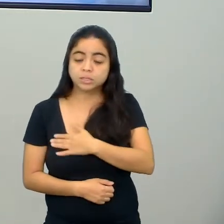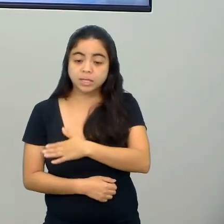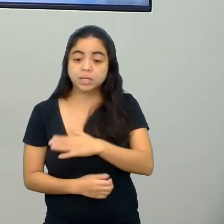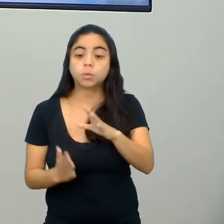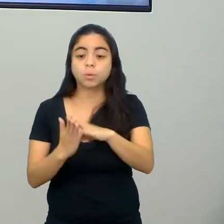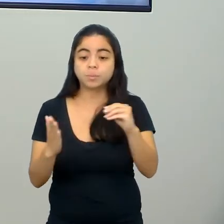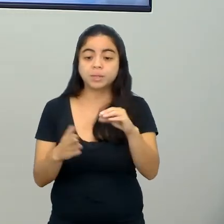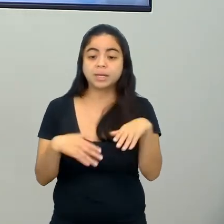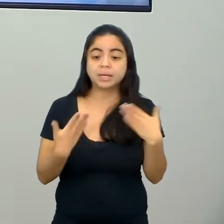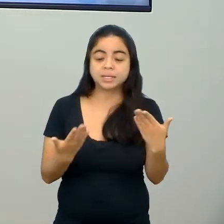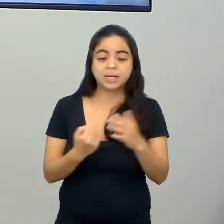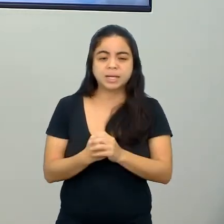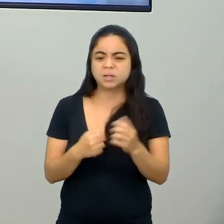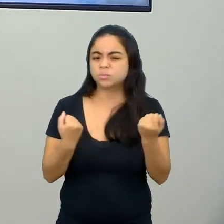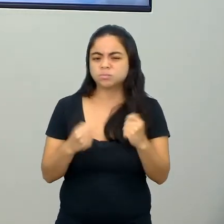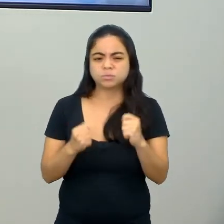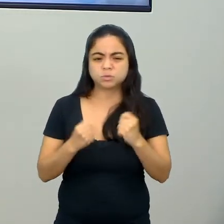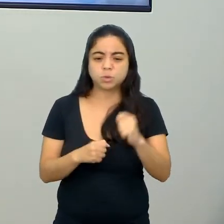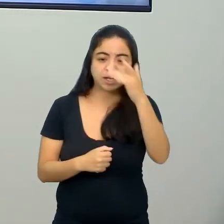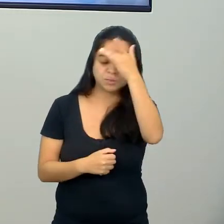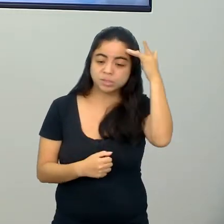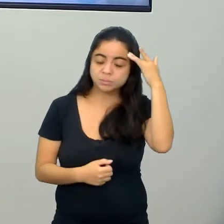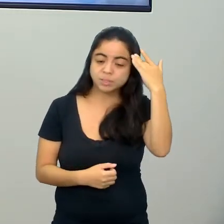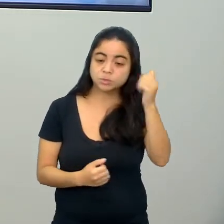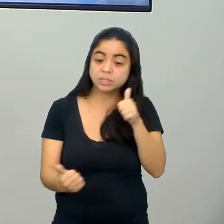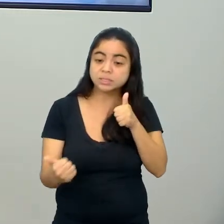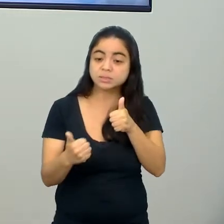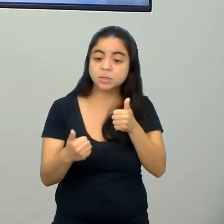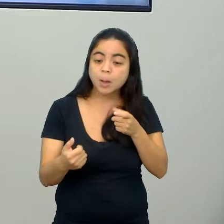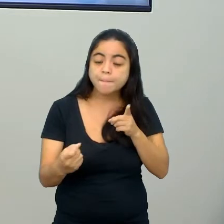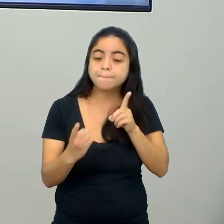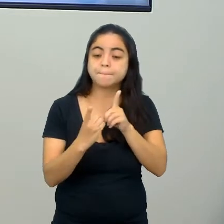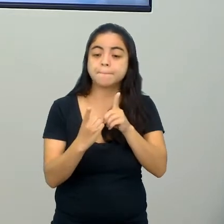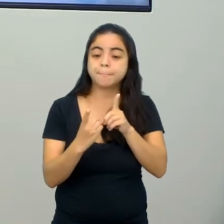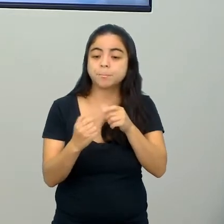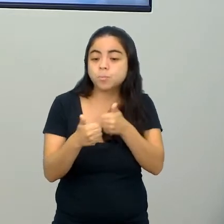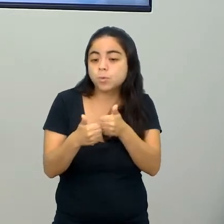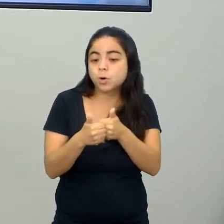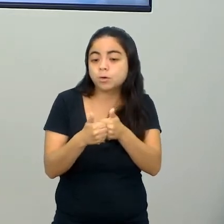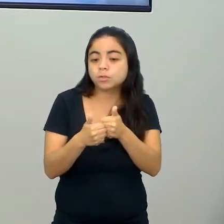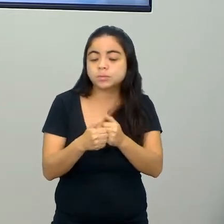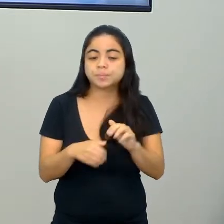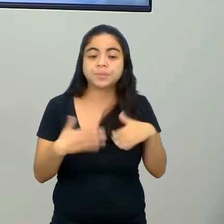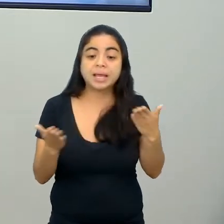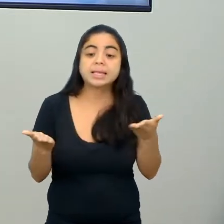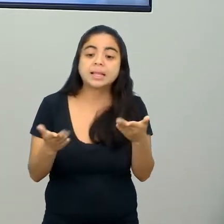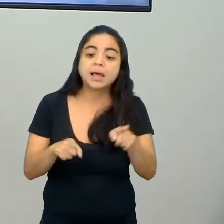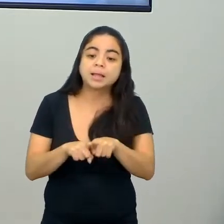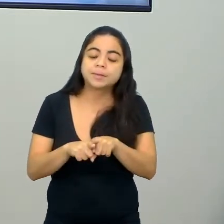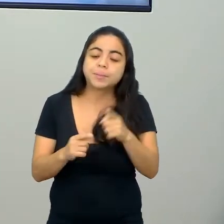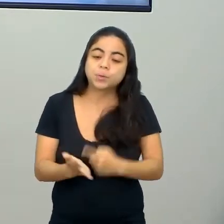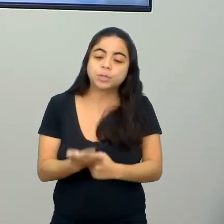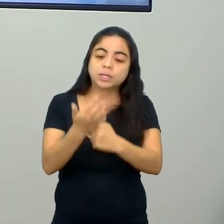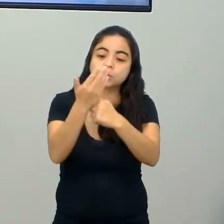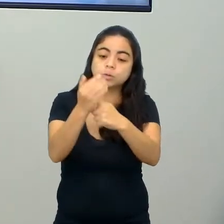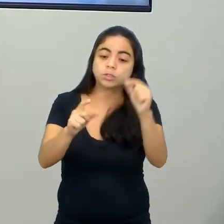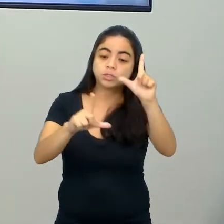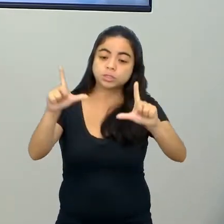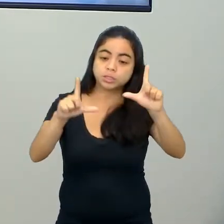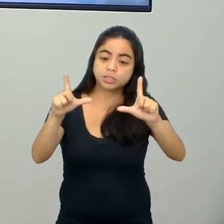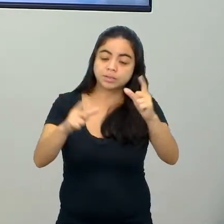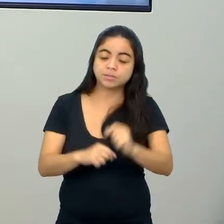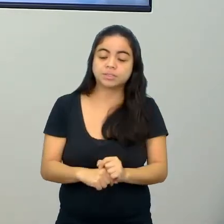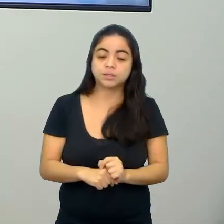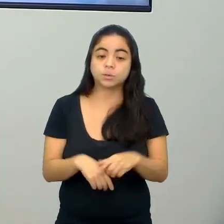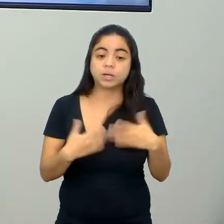reproduzir. Isso não necessariamente tem a ver com as pessoas que estão próximas. A gente hoje, com o advento da tecnologia, televisão e tudo mais, muitas vezes a gente vê